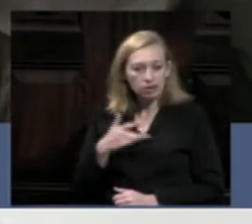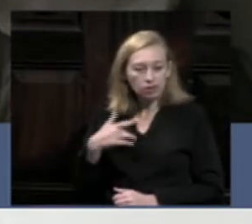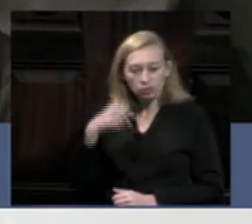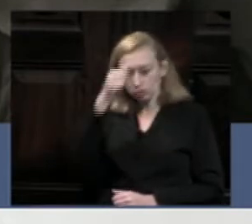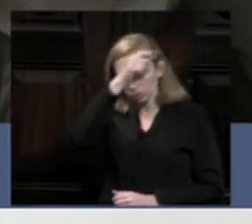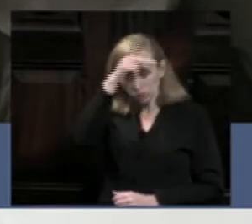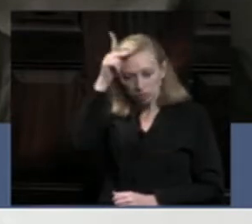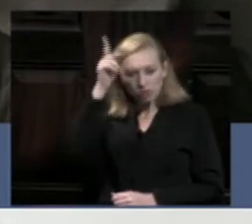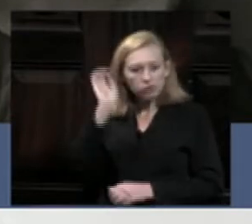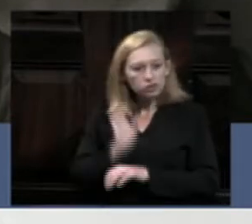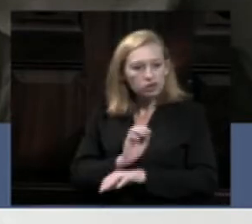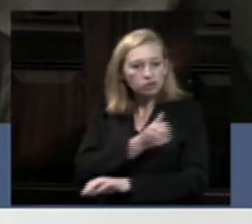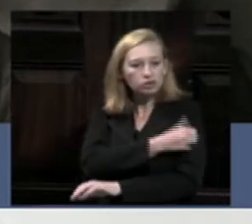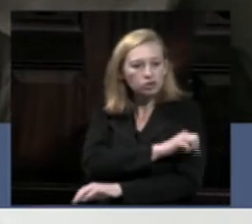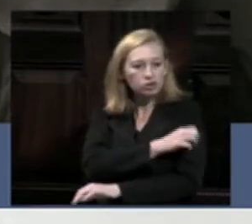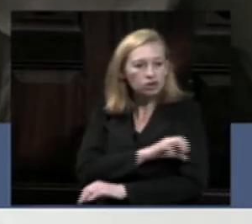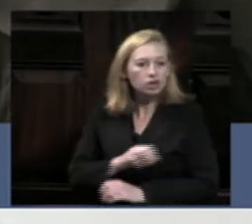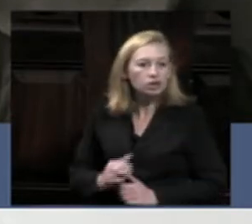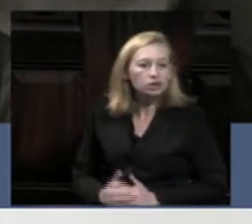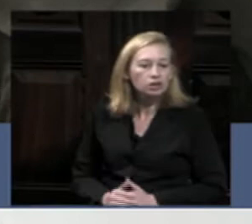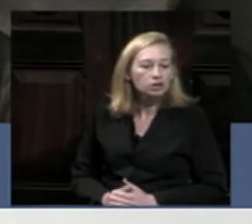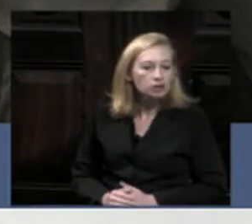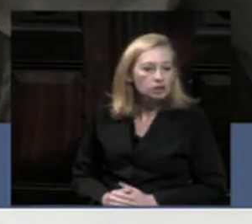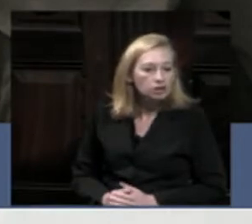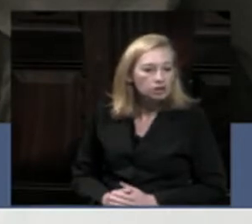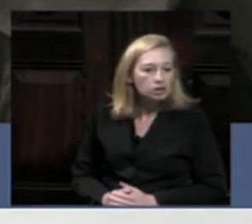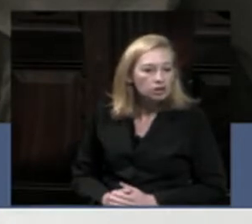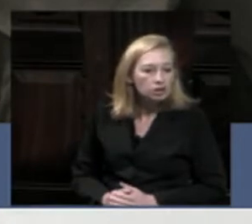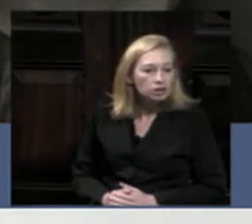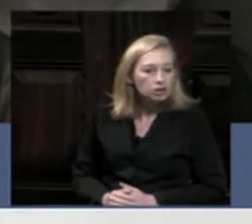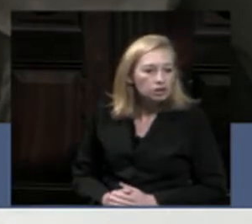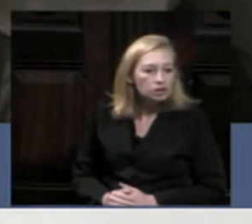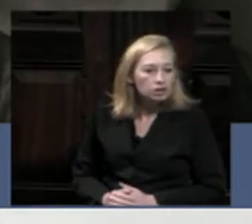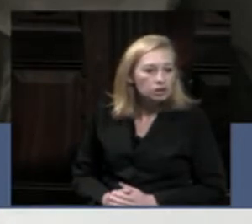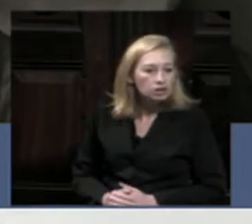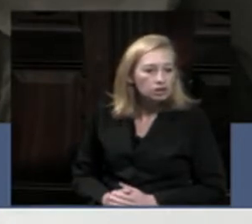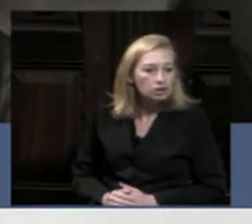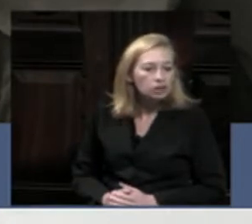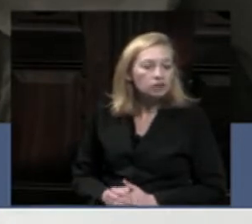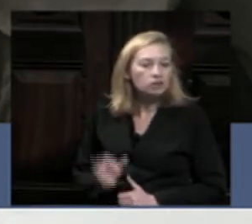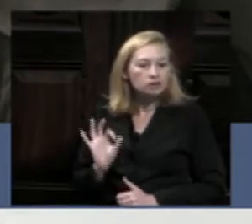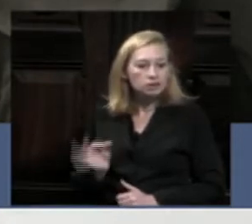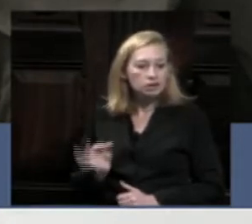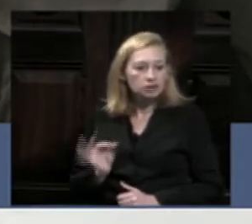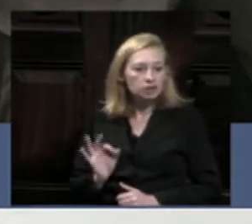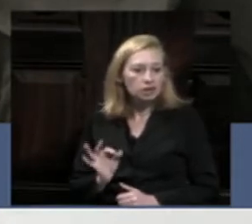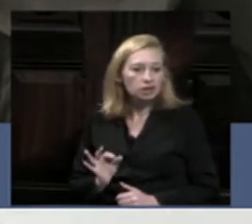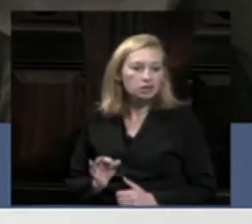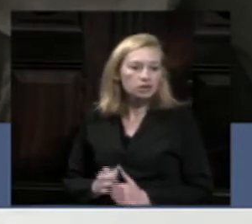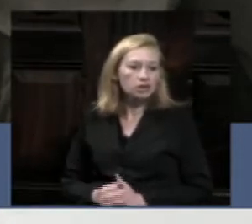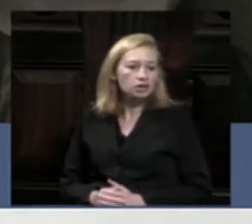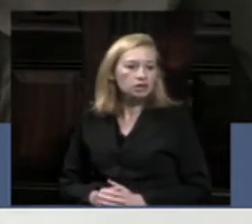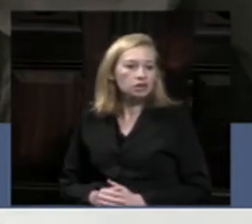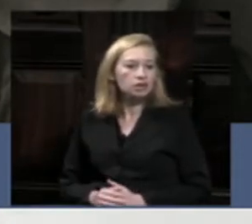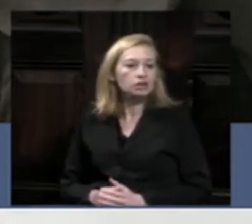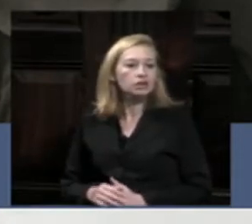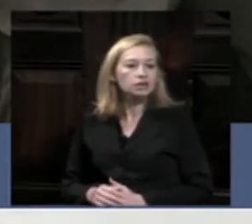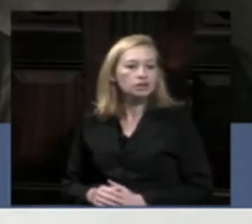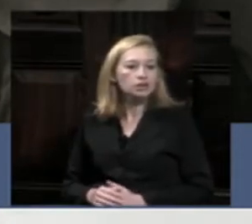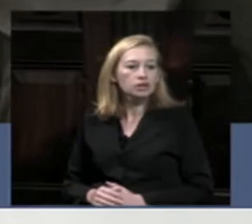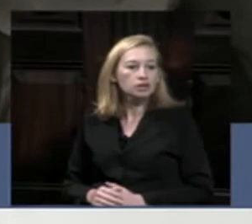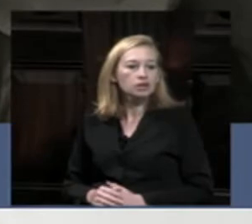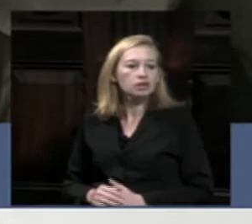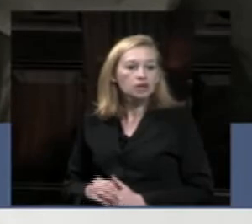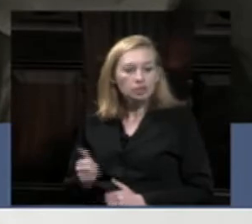do Rio de Janeiro, sem entrar em outros detalhes, mas com certeza promover o tratamento fonoaudiológico é decisivo